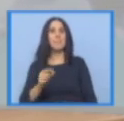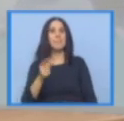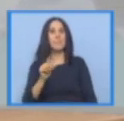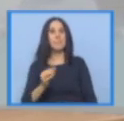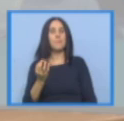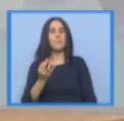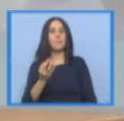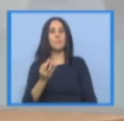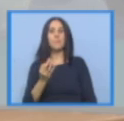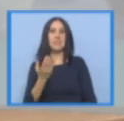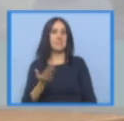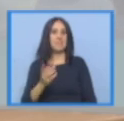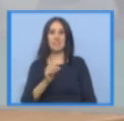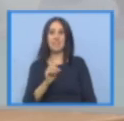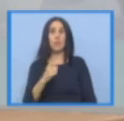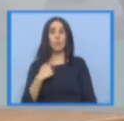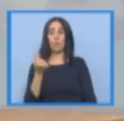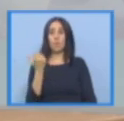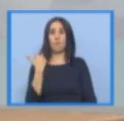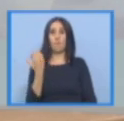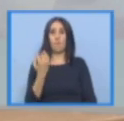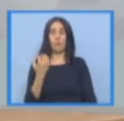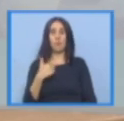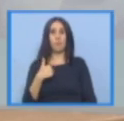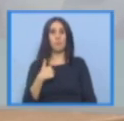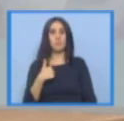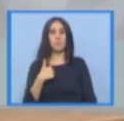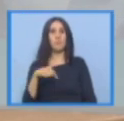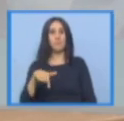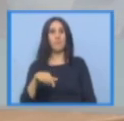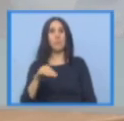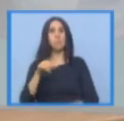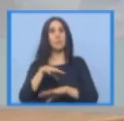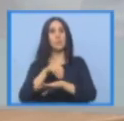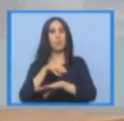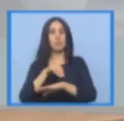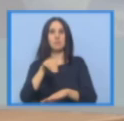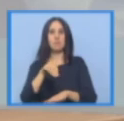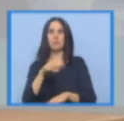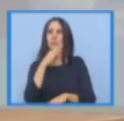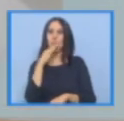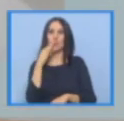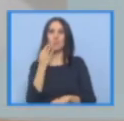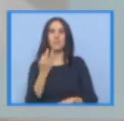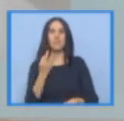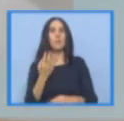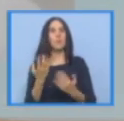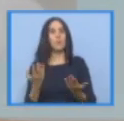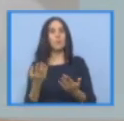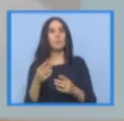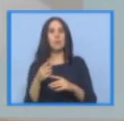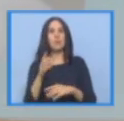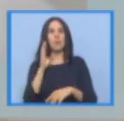também não é assim. Eu estive recentemente na Suécia e é muito curioso como, a partir